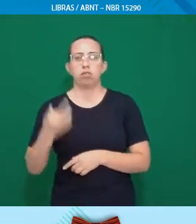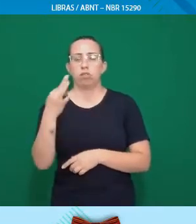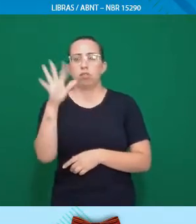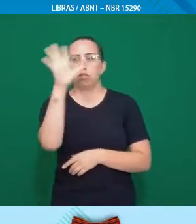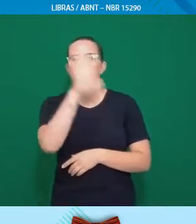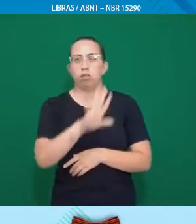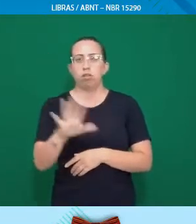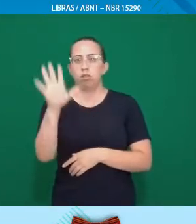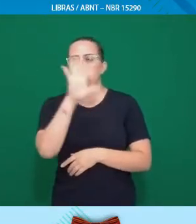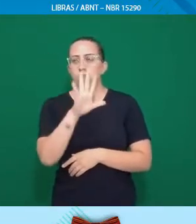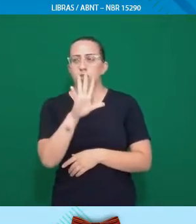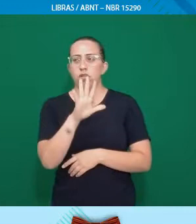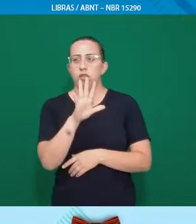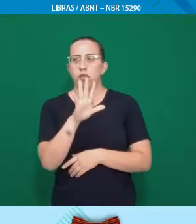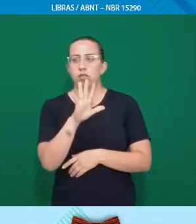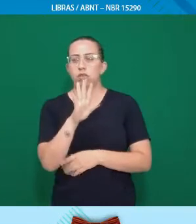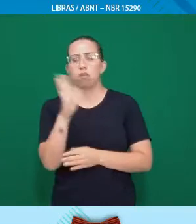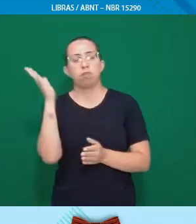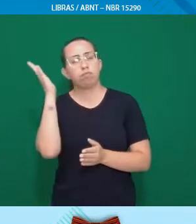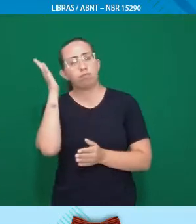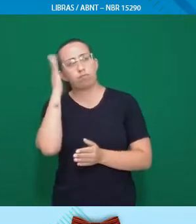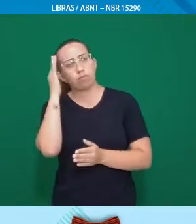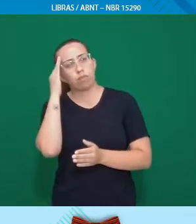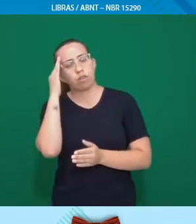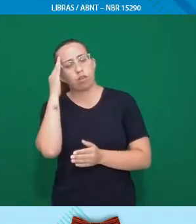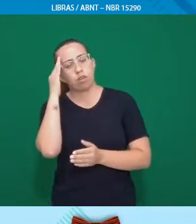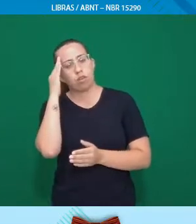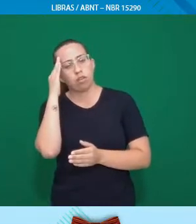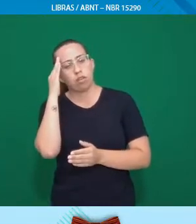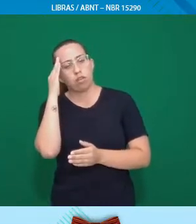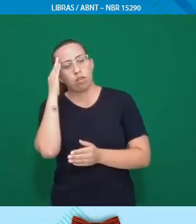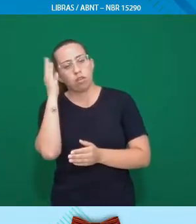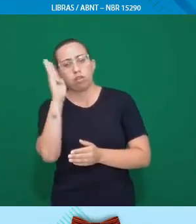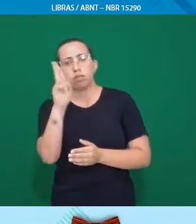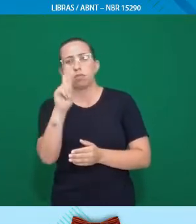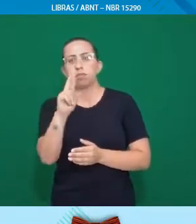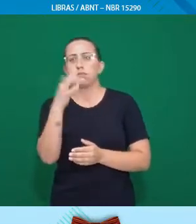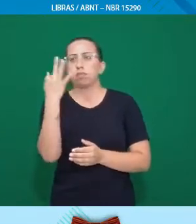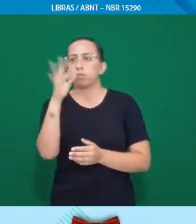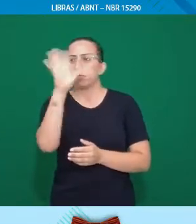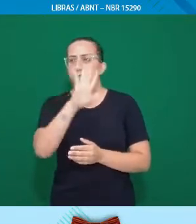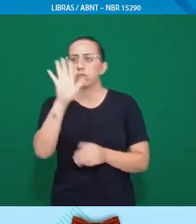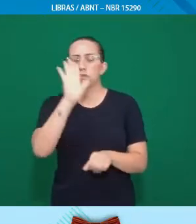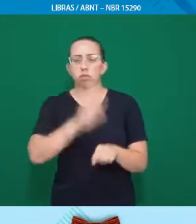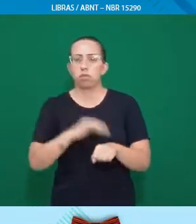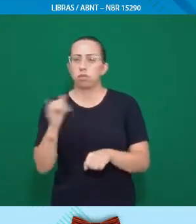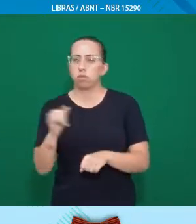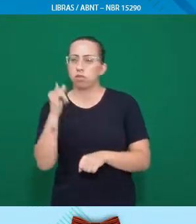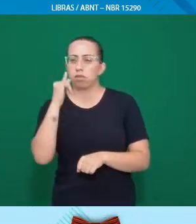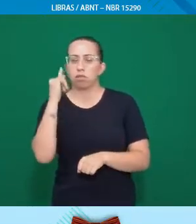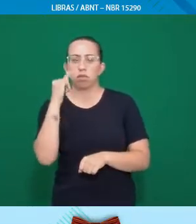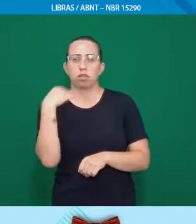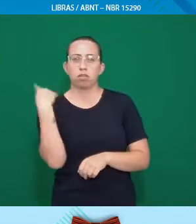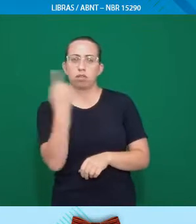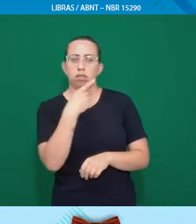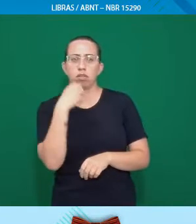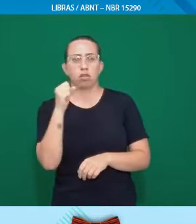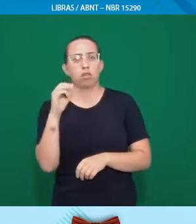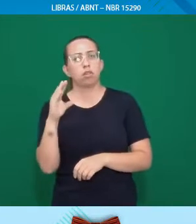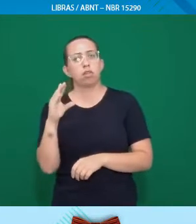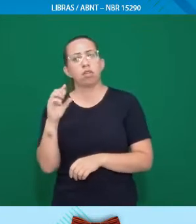federal entendeu será que as mulheres Federal é mais importante Tadeu do que nossas